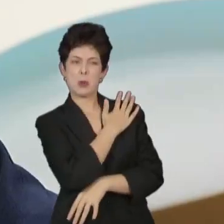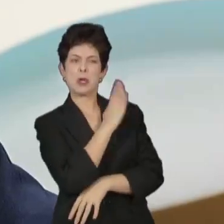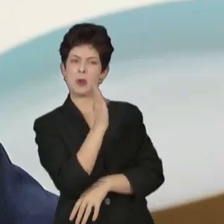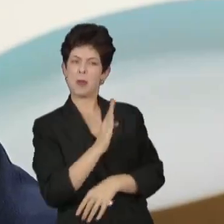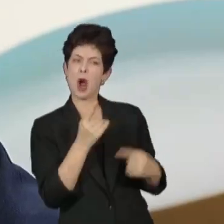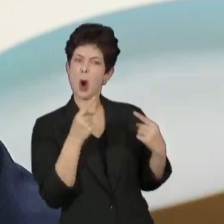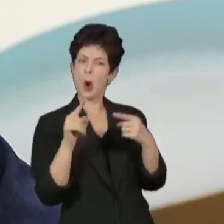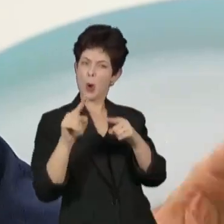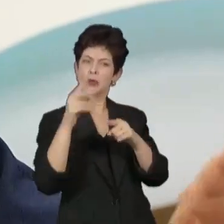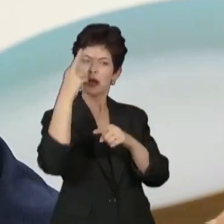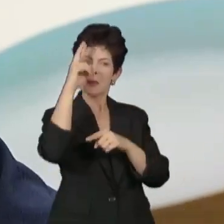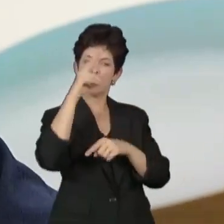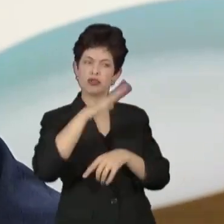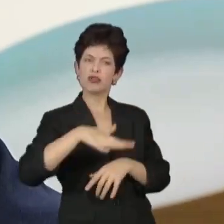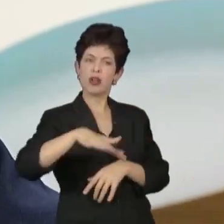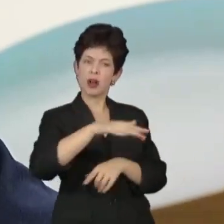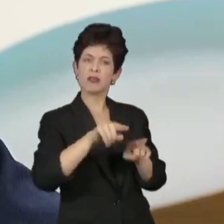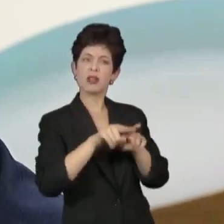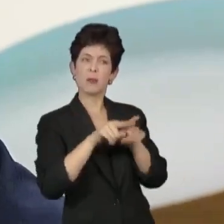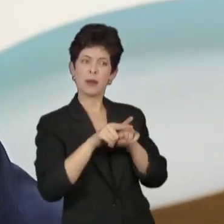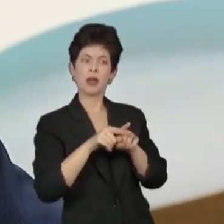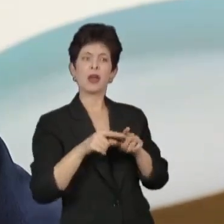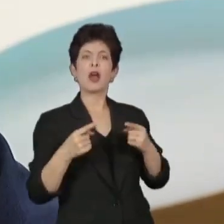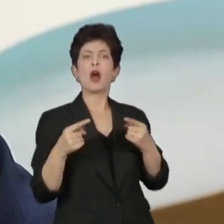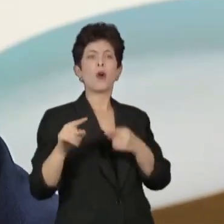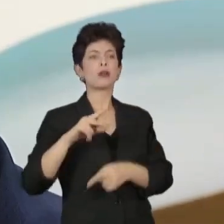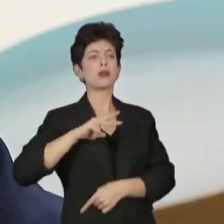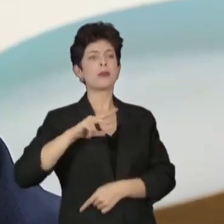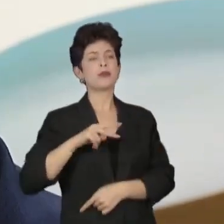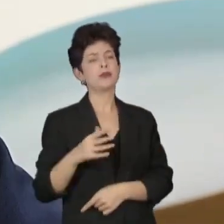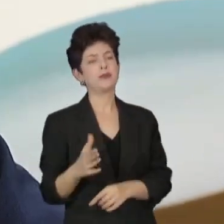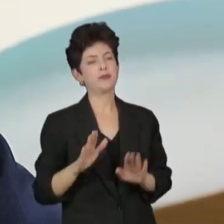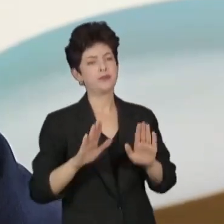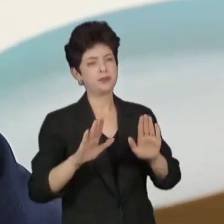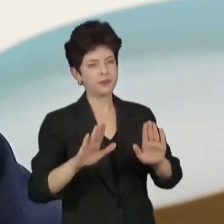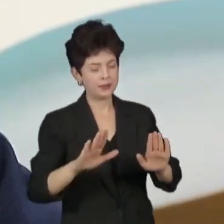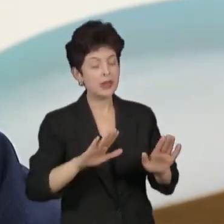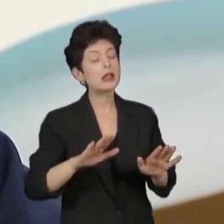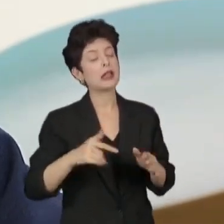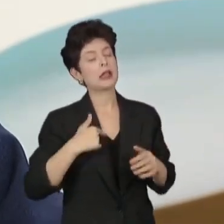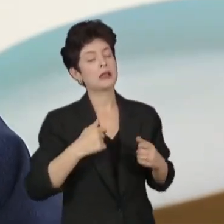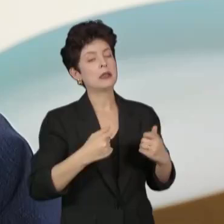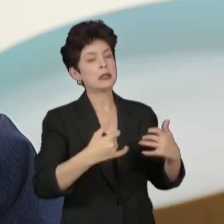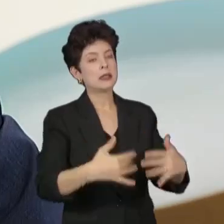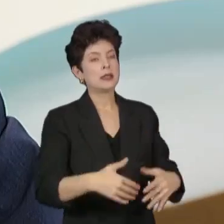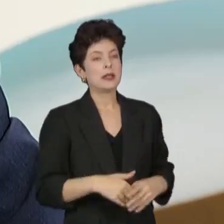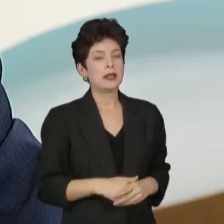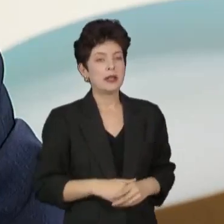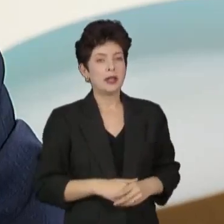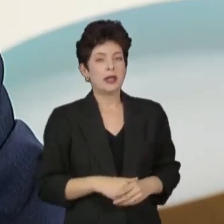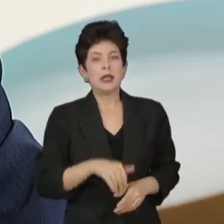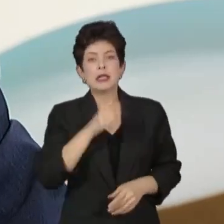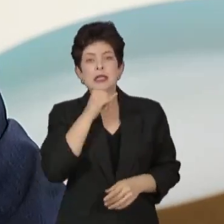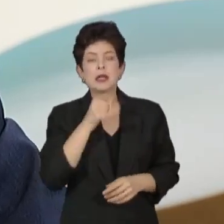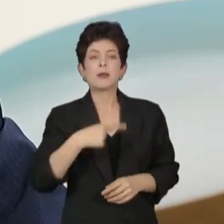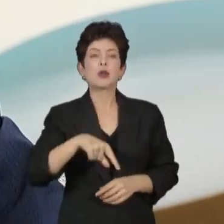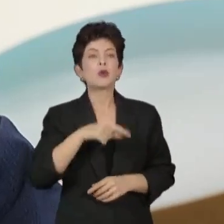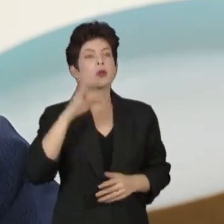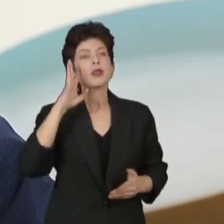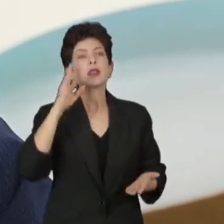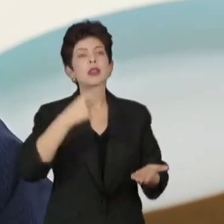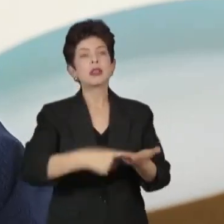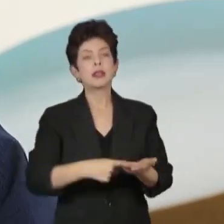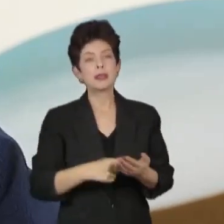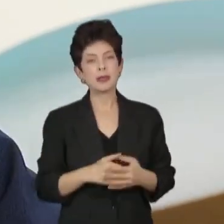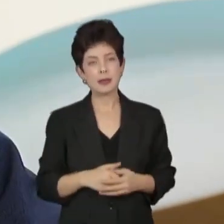Brasil contra os empresários em geral e contra a livre iniciativa. Mas deixa eu lhe dizer, por exemplo, nós decidimos